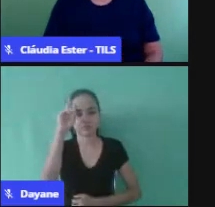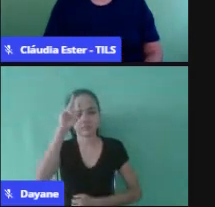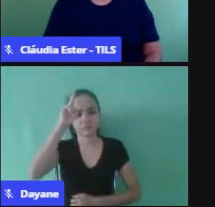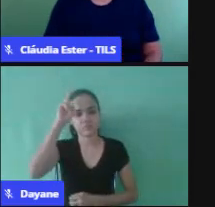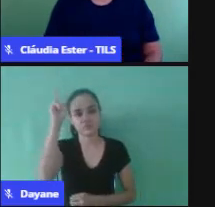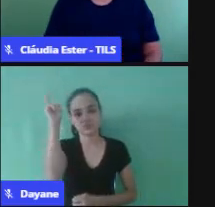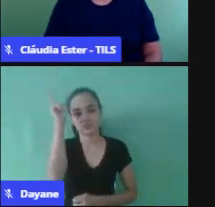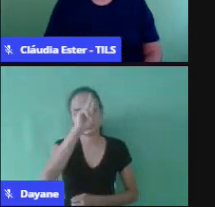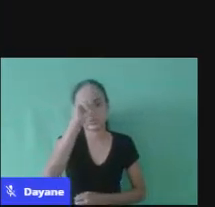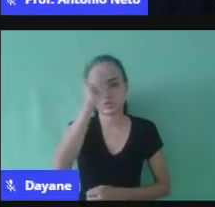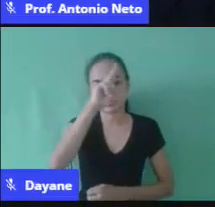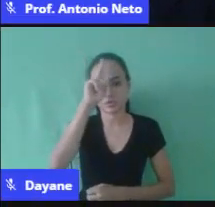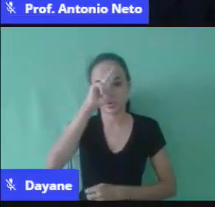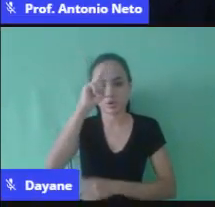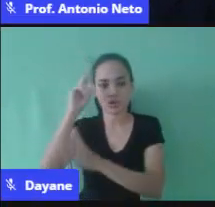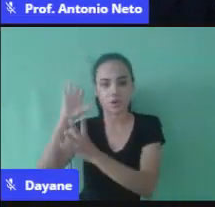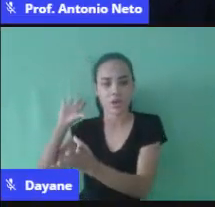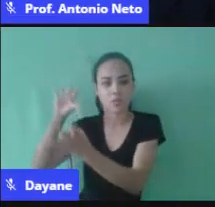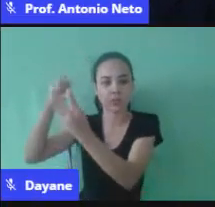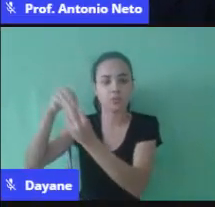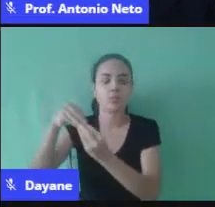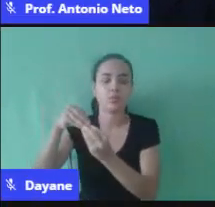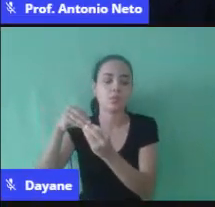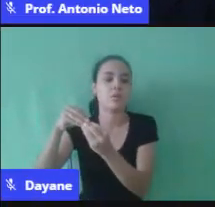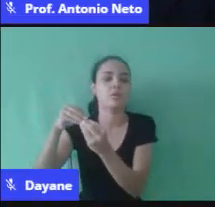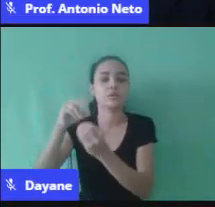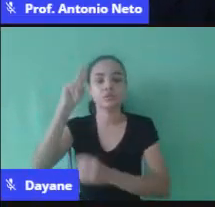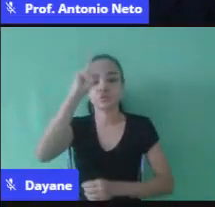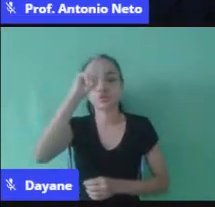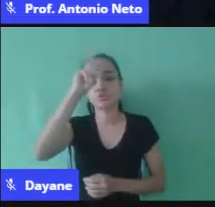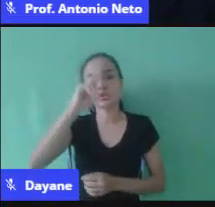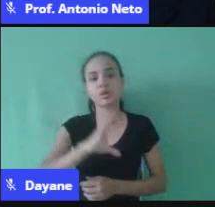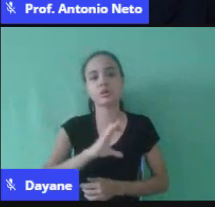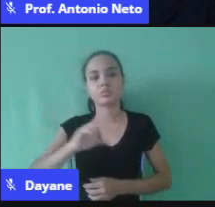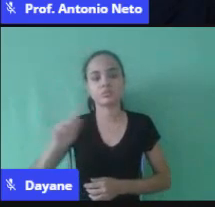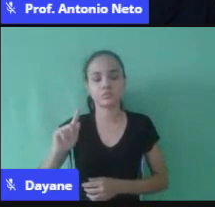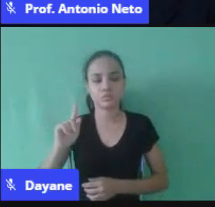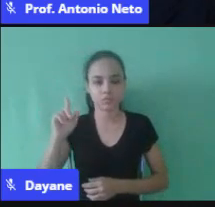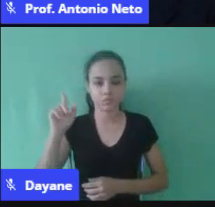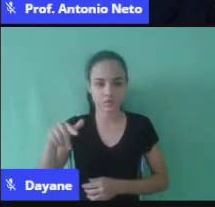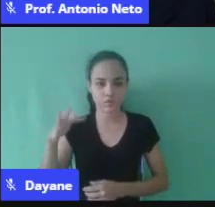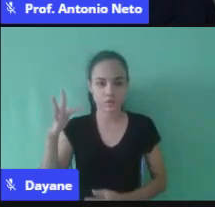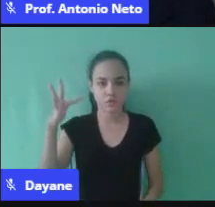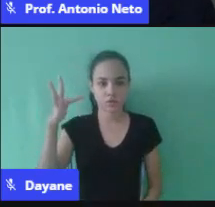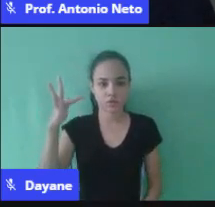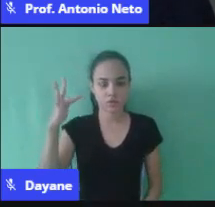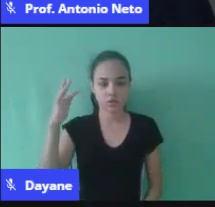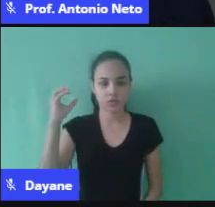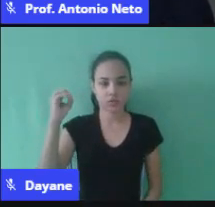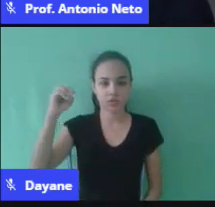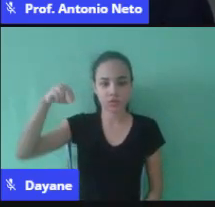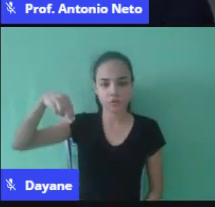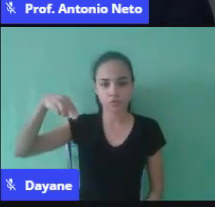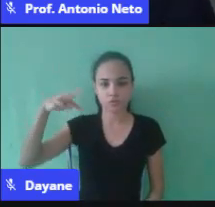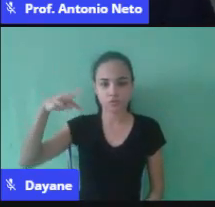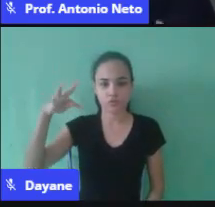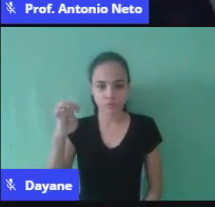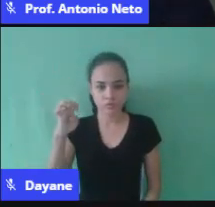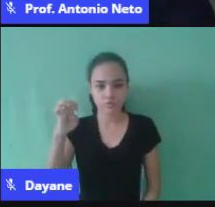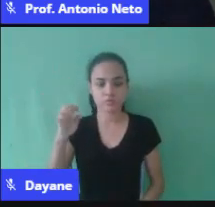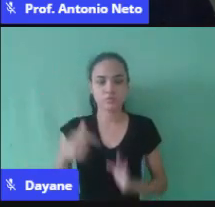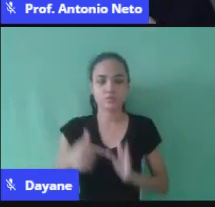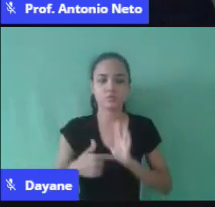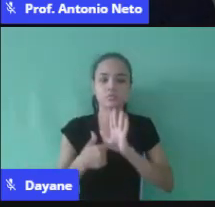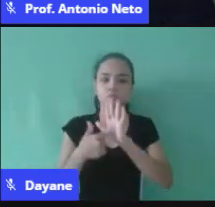Então, esse é uma fonte para você mostrar para os seus alunos, para você criar a sua narrativa,